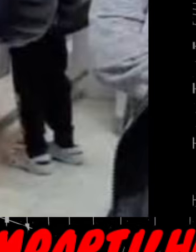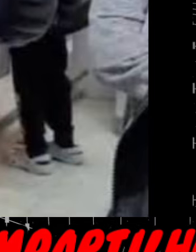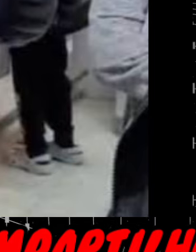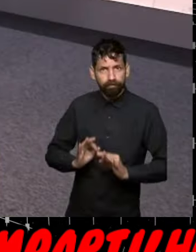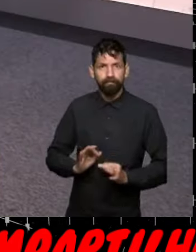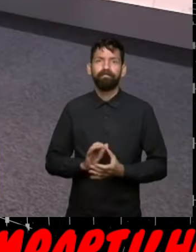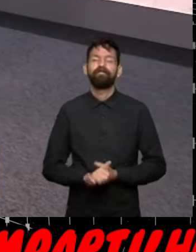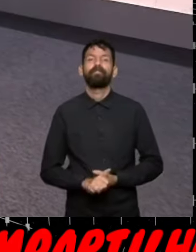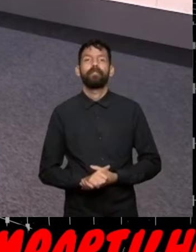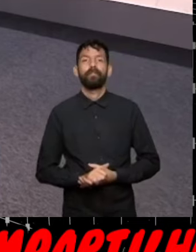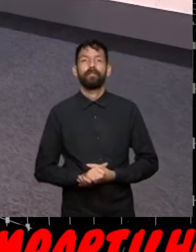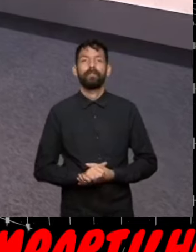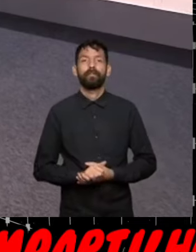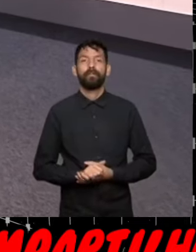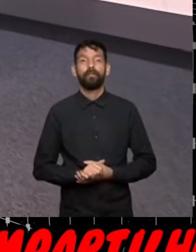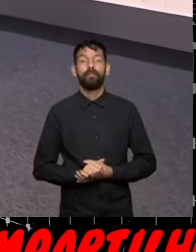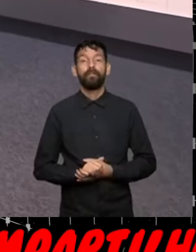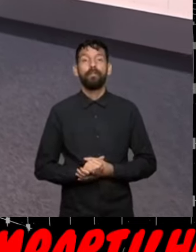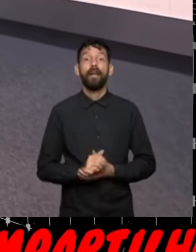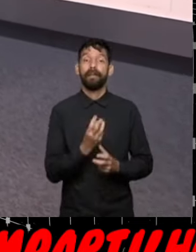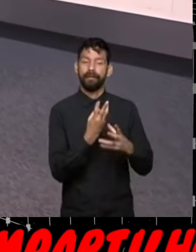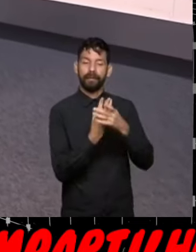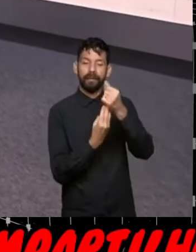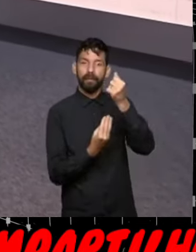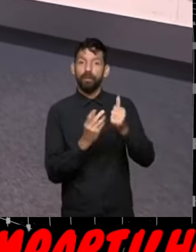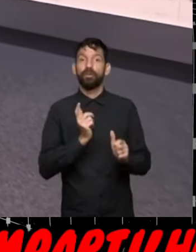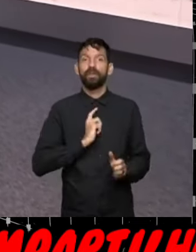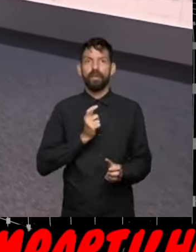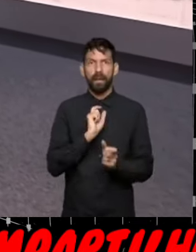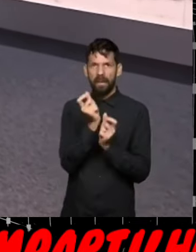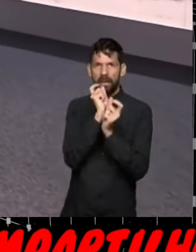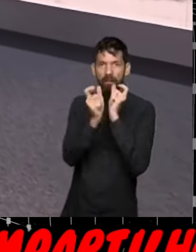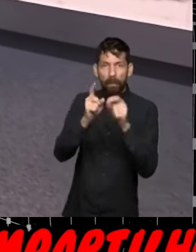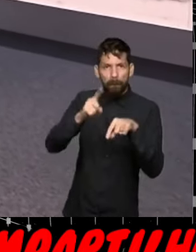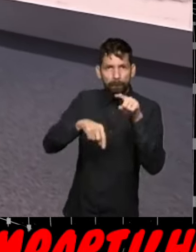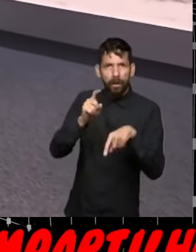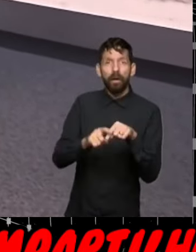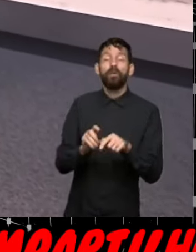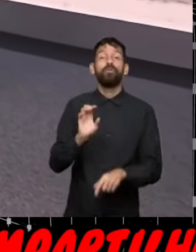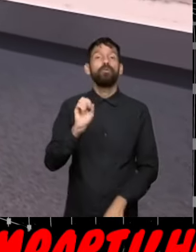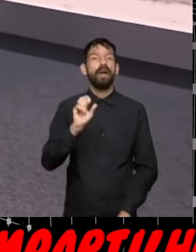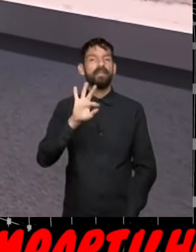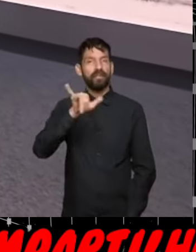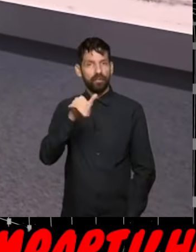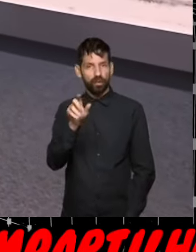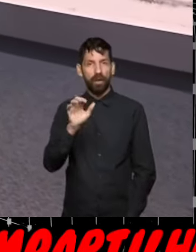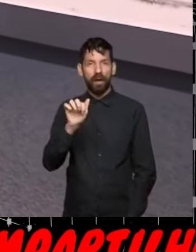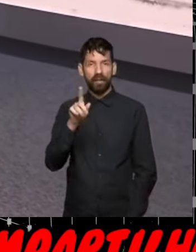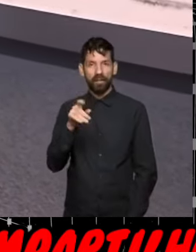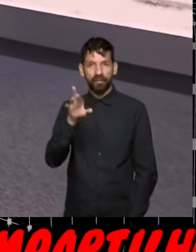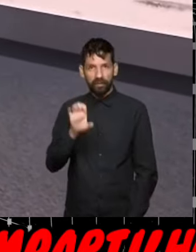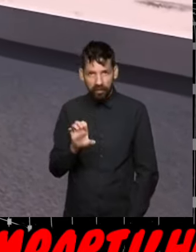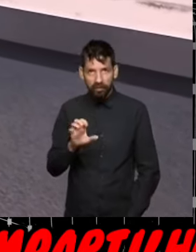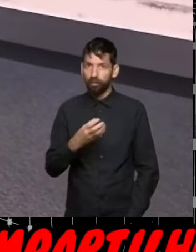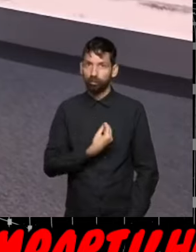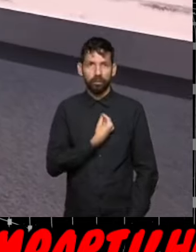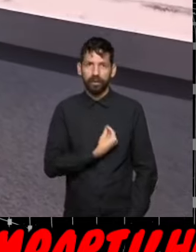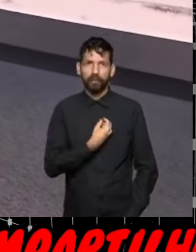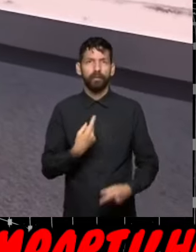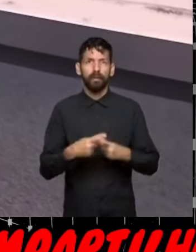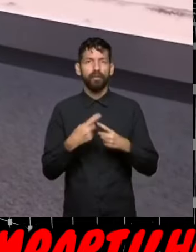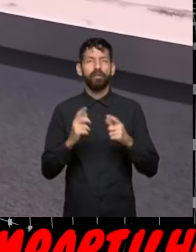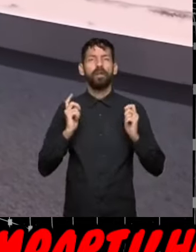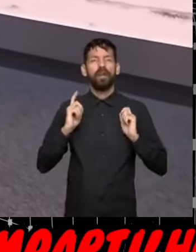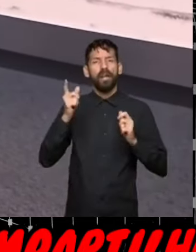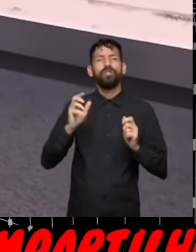aqui, meu velho. As três pessoas que teriam xingado o ministro do Supremo Tribunal Federal, Alexandre de Moraes, no aeroporto de